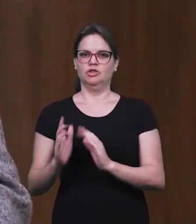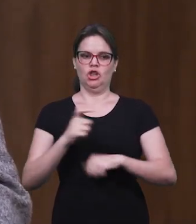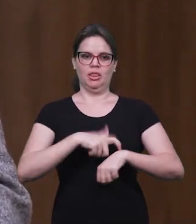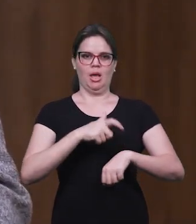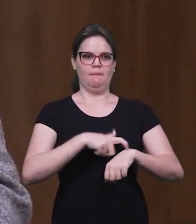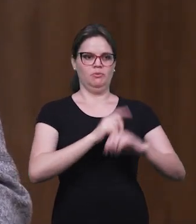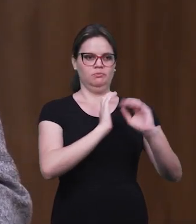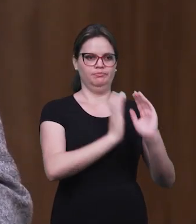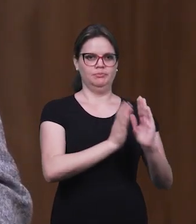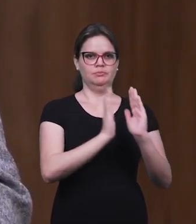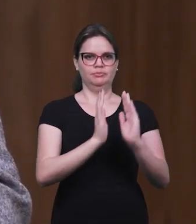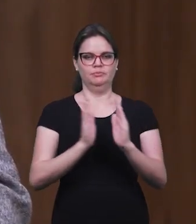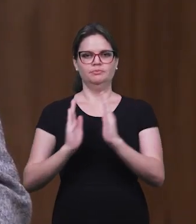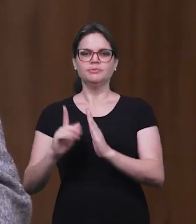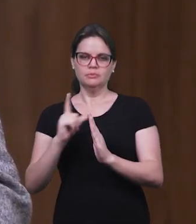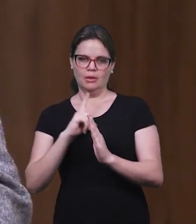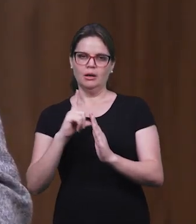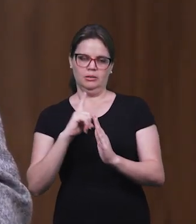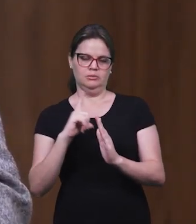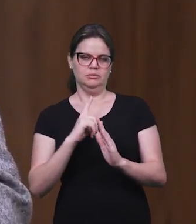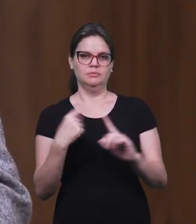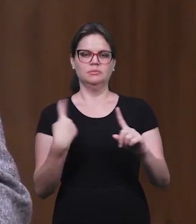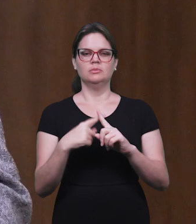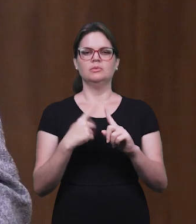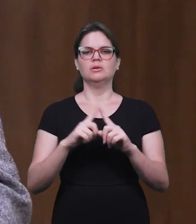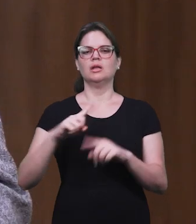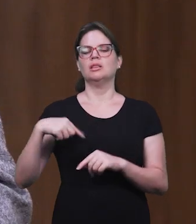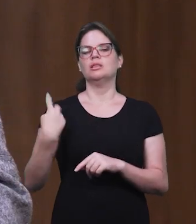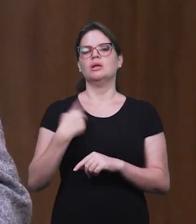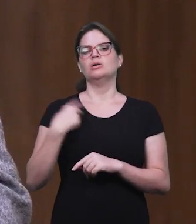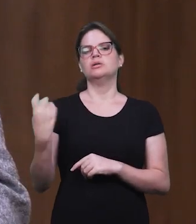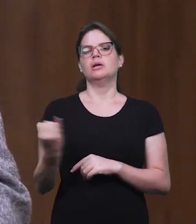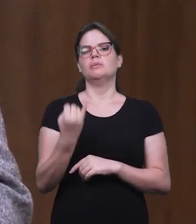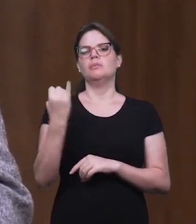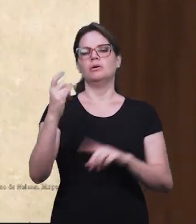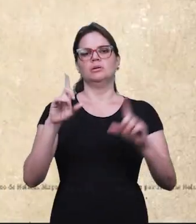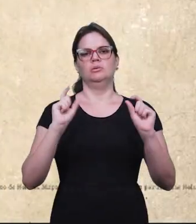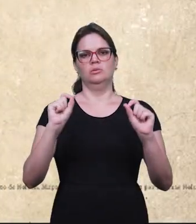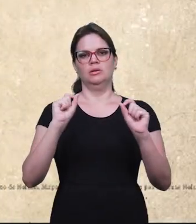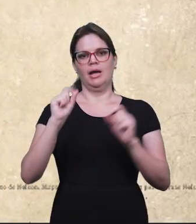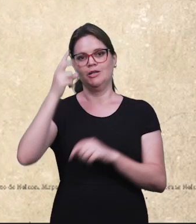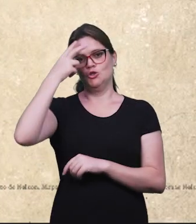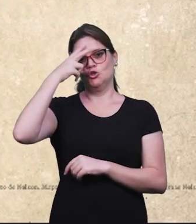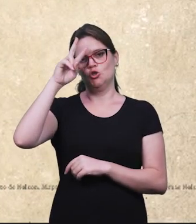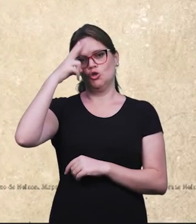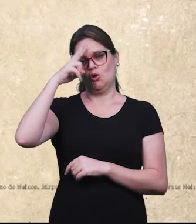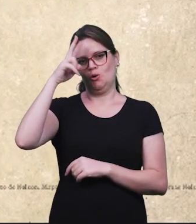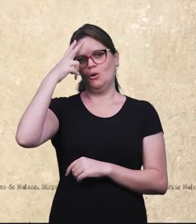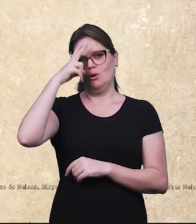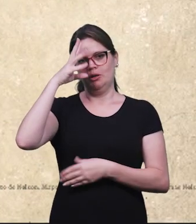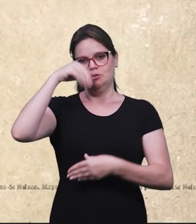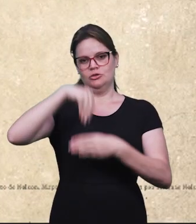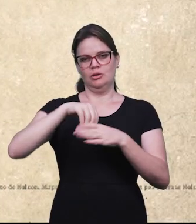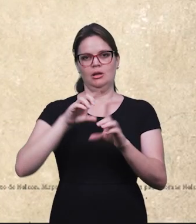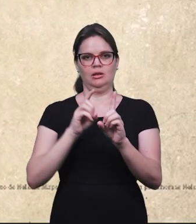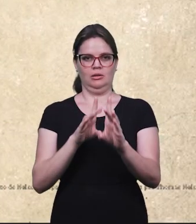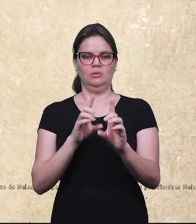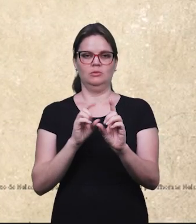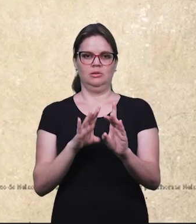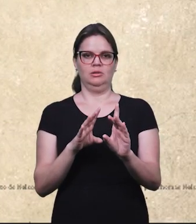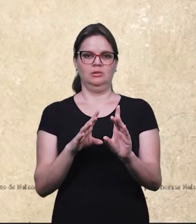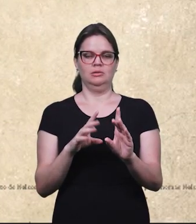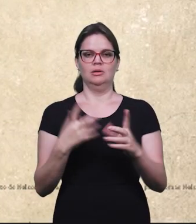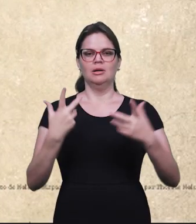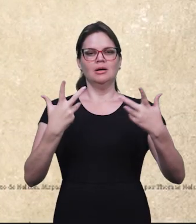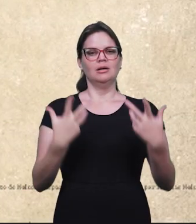assim como o Senhor revelou, não é, a doutrina que deveria ser resgatada em meio à sua